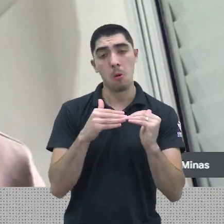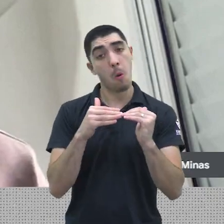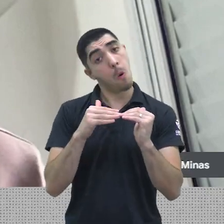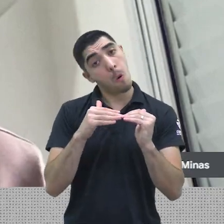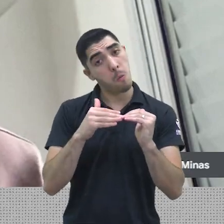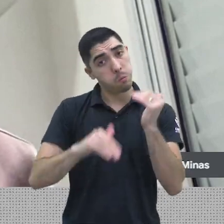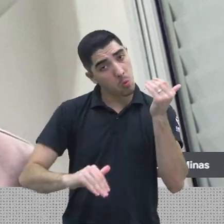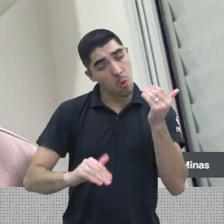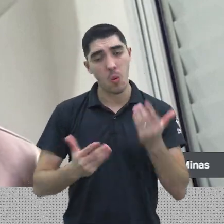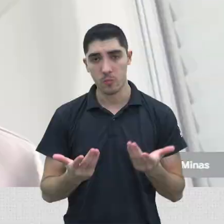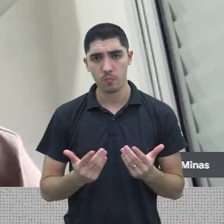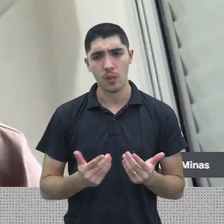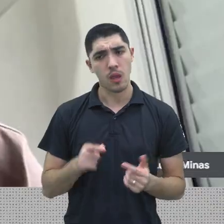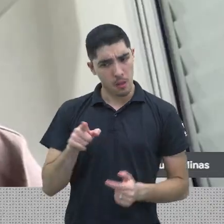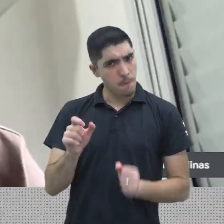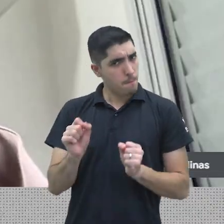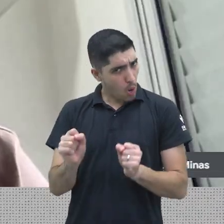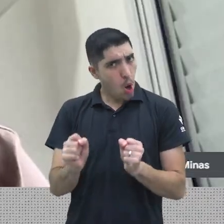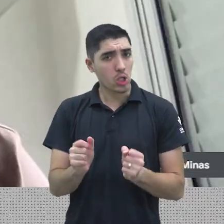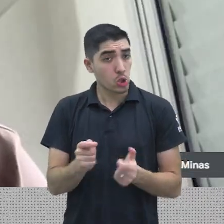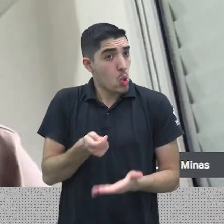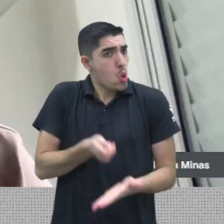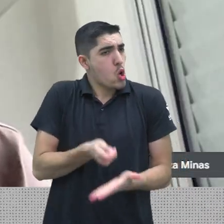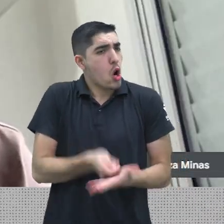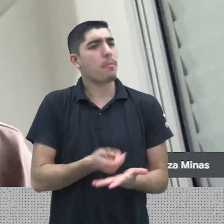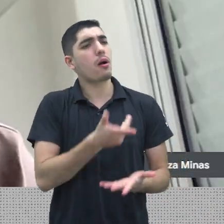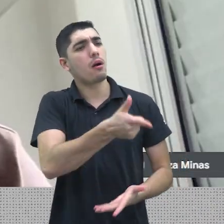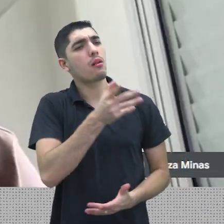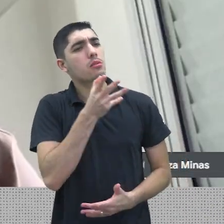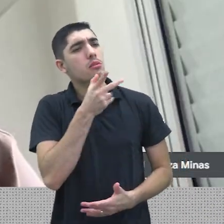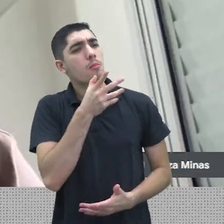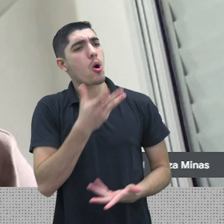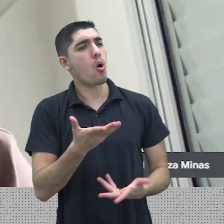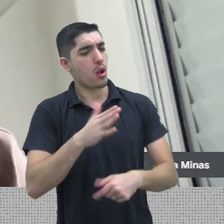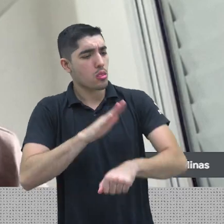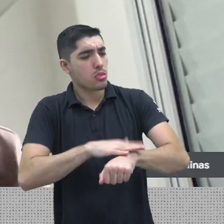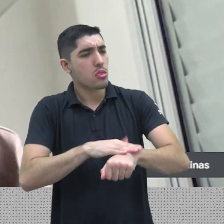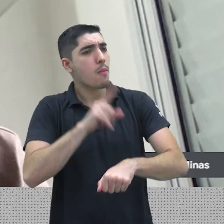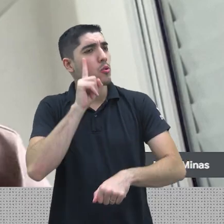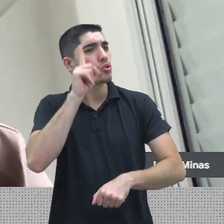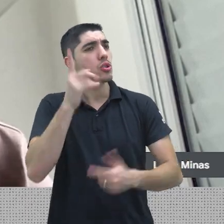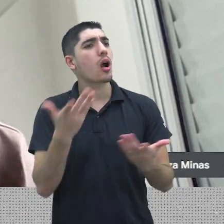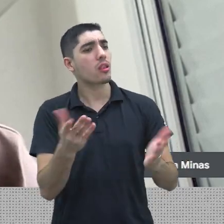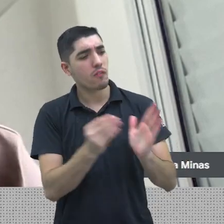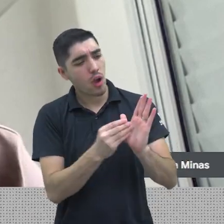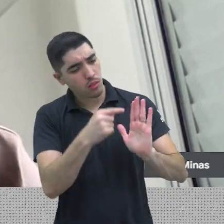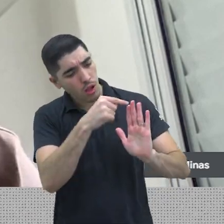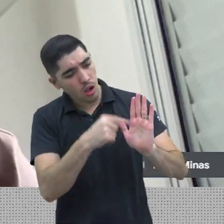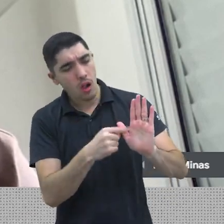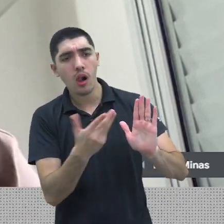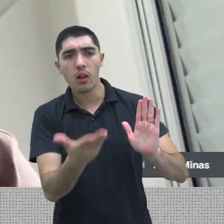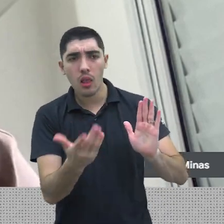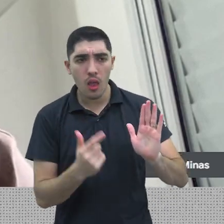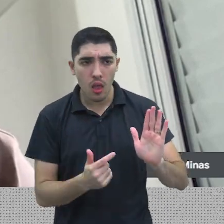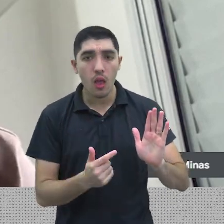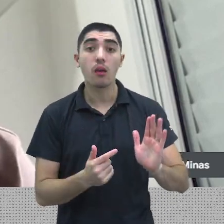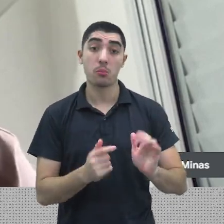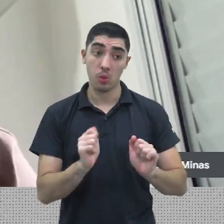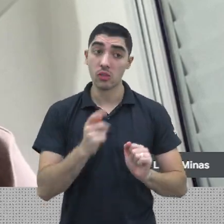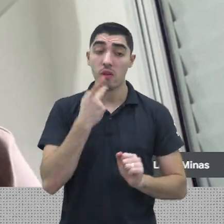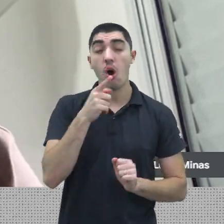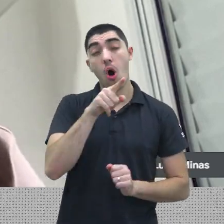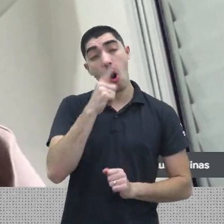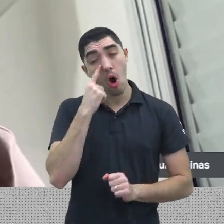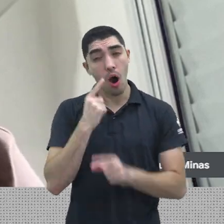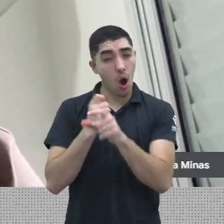favoráveis ou contrários. Eles podem sim cobrar o andamento, podem cobrar um cronograma de obras, podem cobrar um